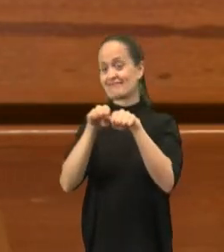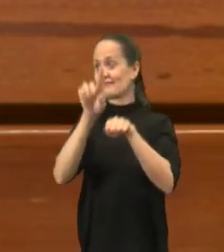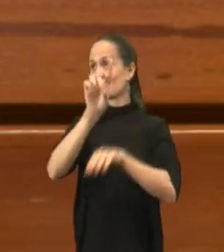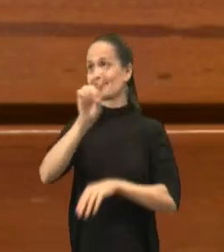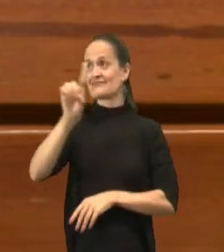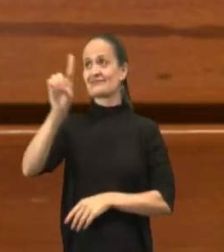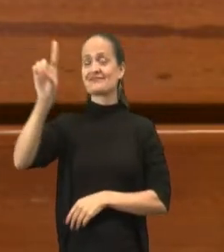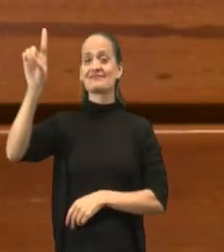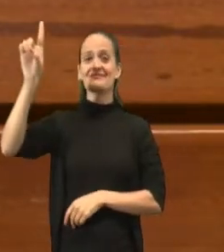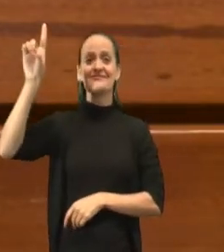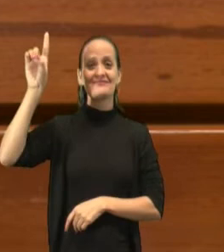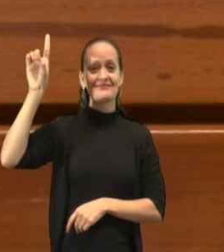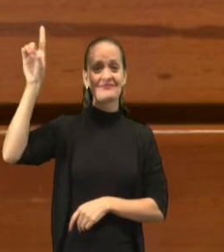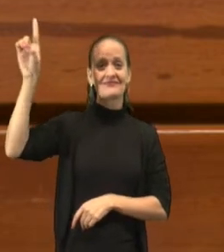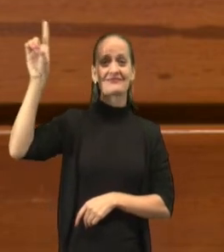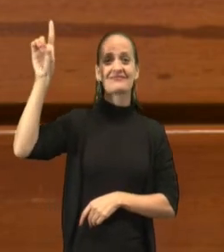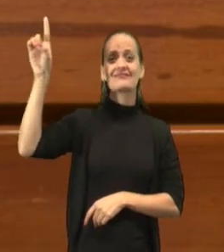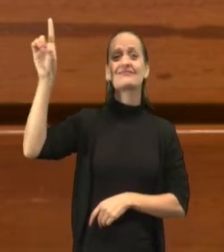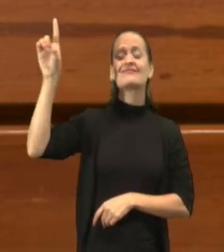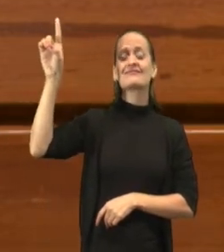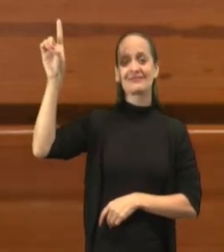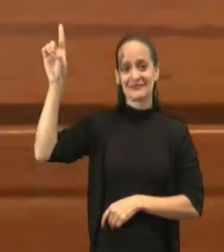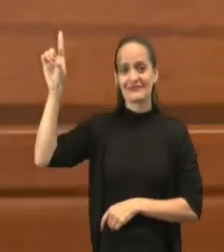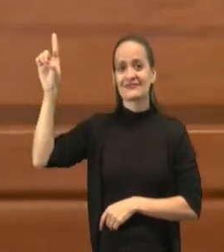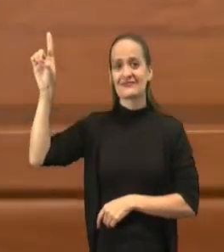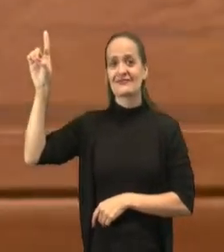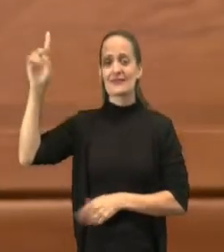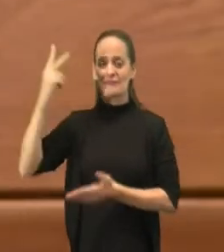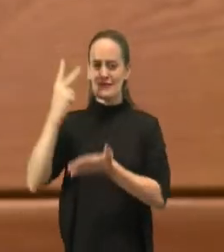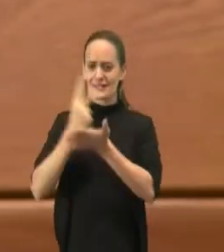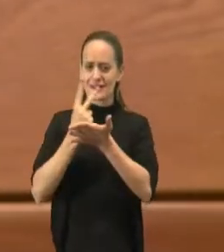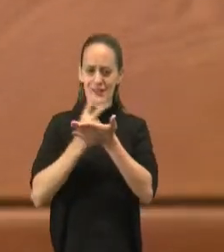iguais pra ti.